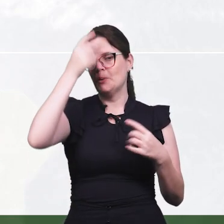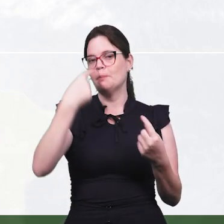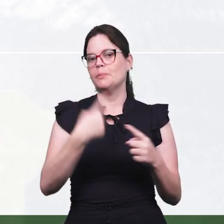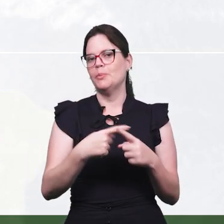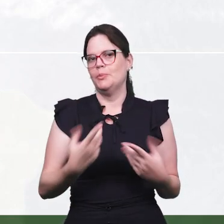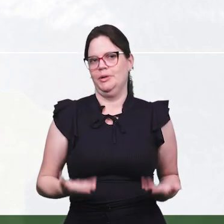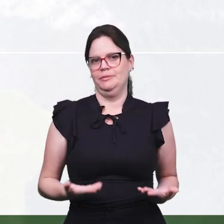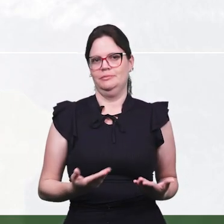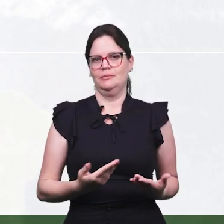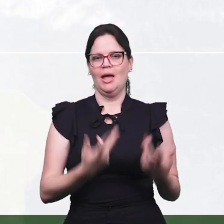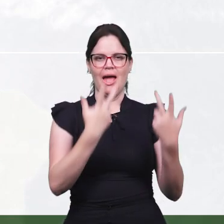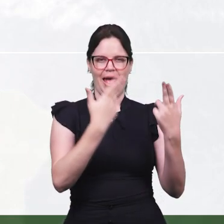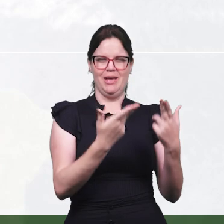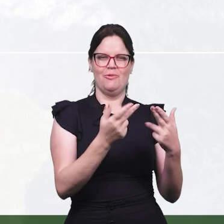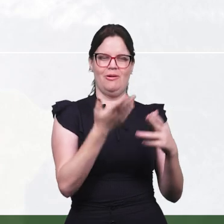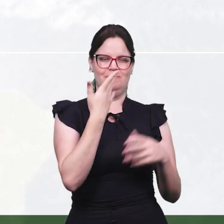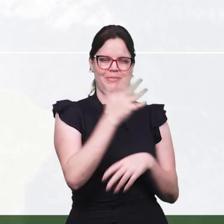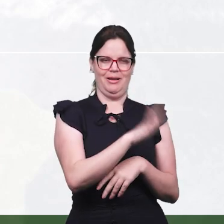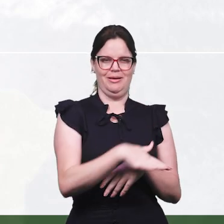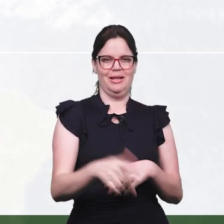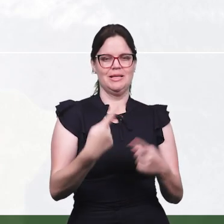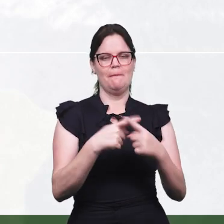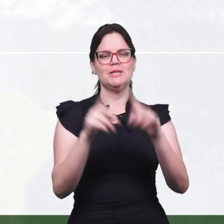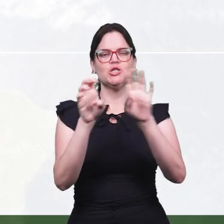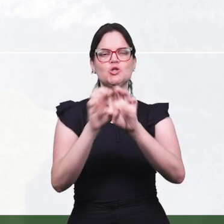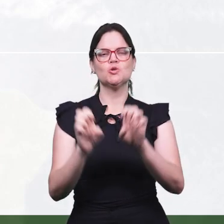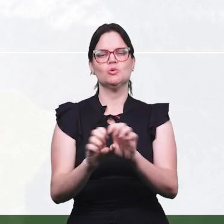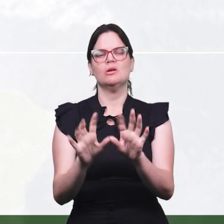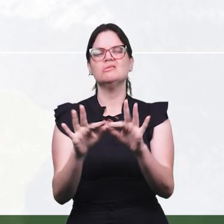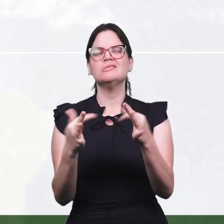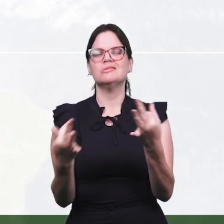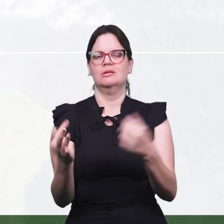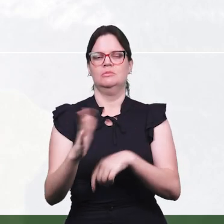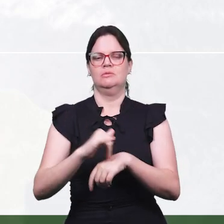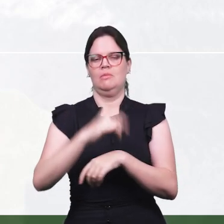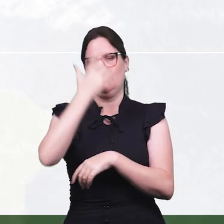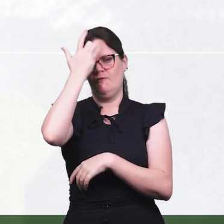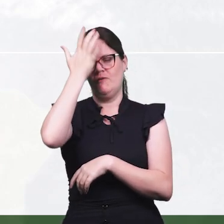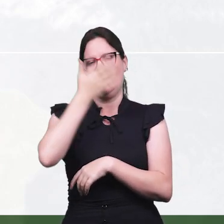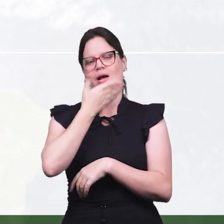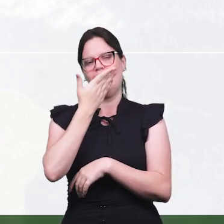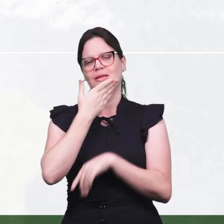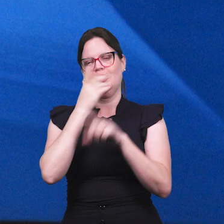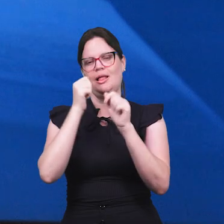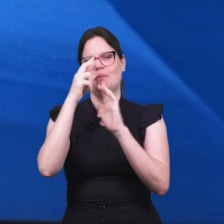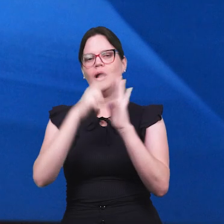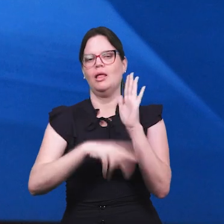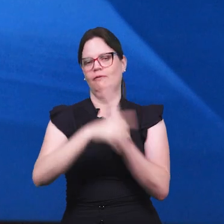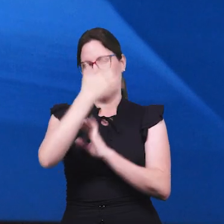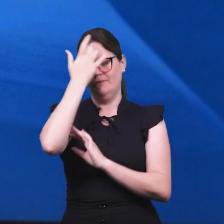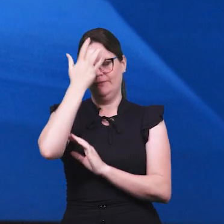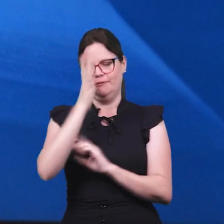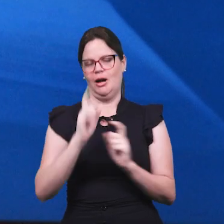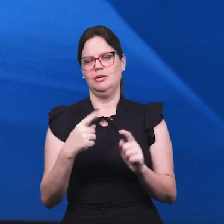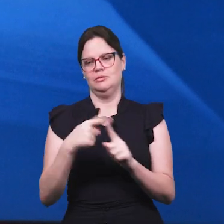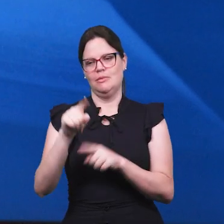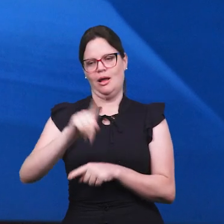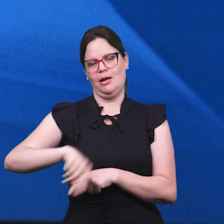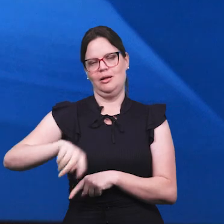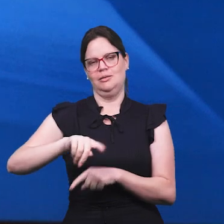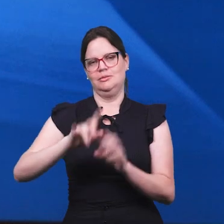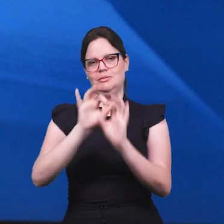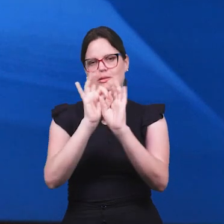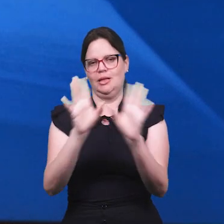11, por que devemos guardar a palavra de Deus? Ela está a mesma estrutura da pergunta para crianças intermediárias e adolescentes,